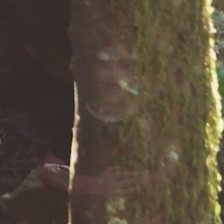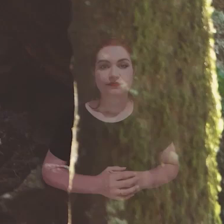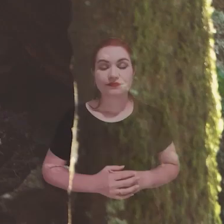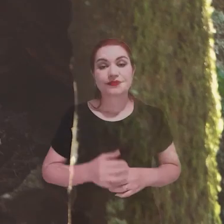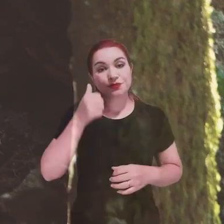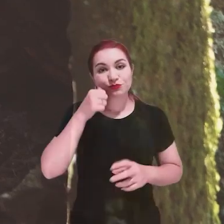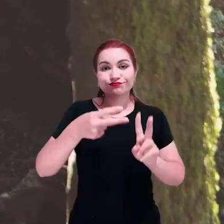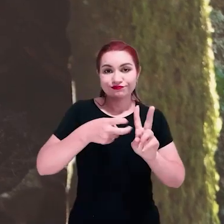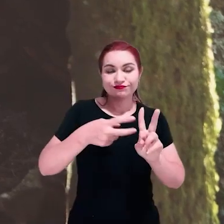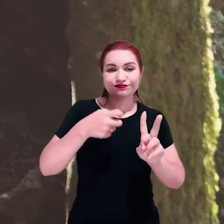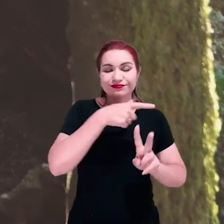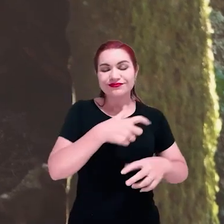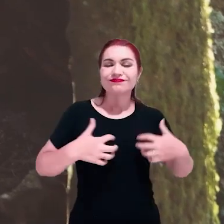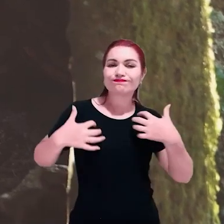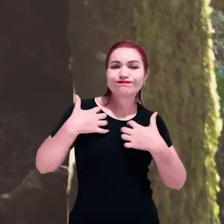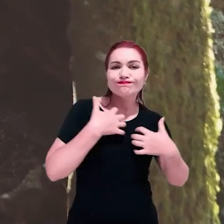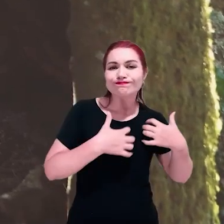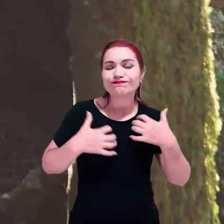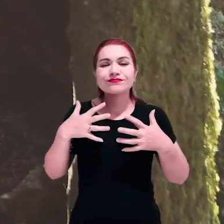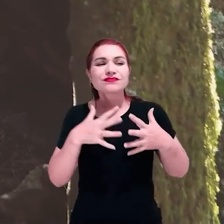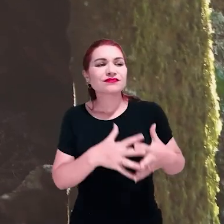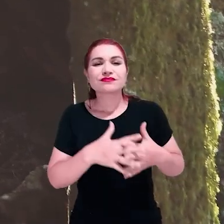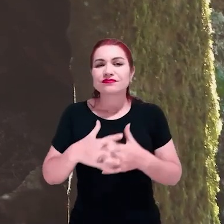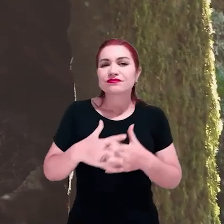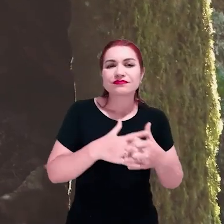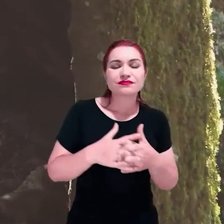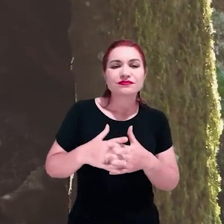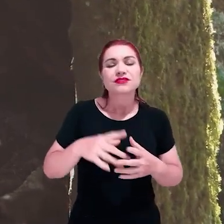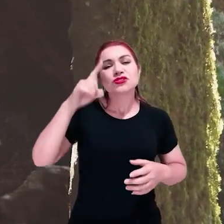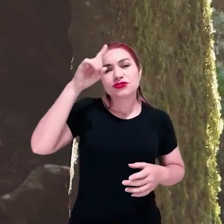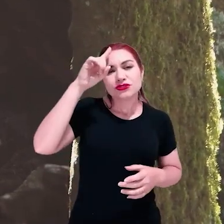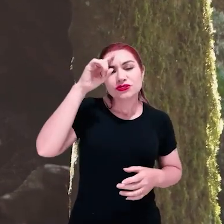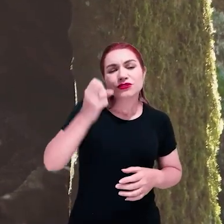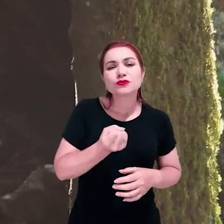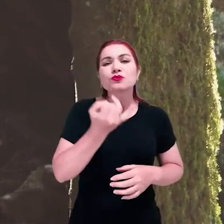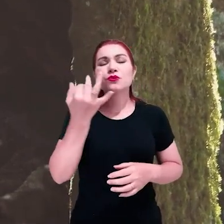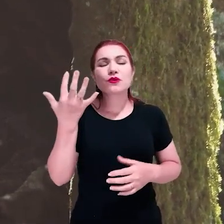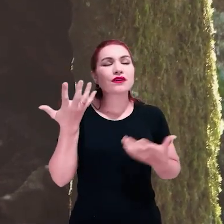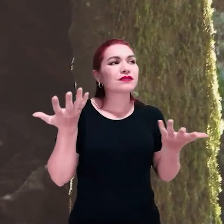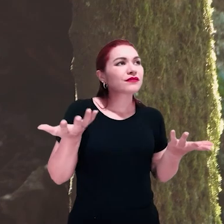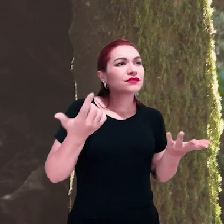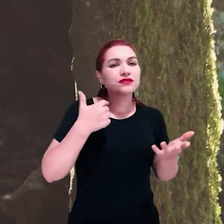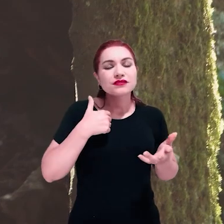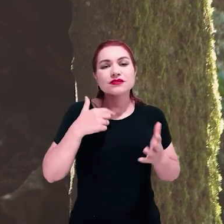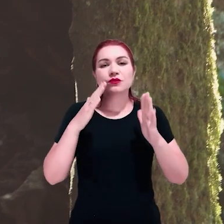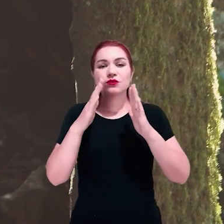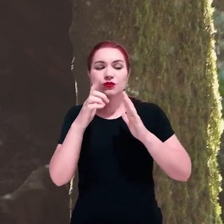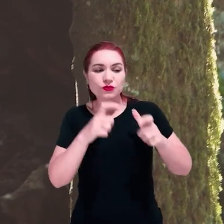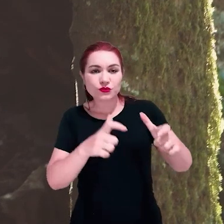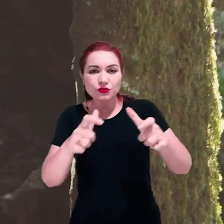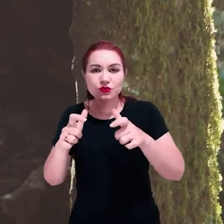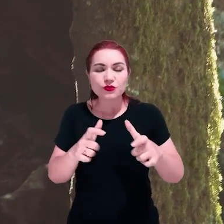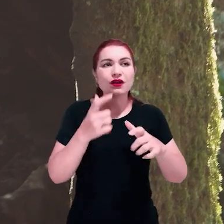ao peito. Pulquéria perdeu a conta. Ela não sabe mais quantos dias se passaram desde